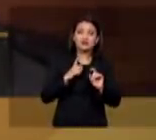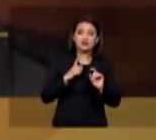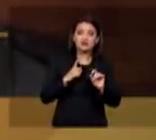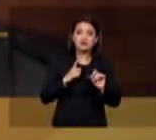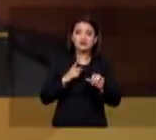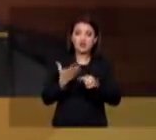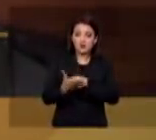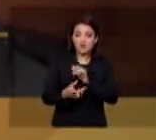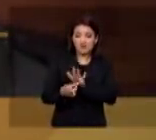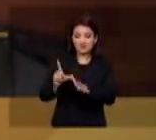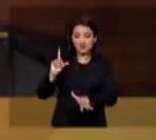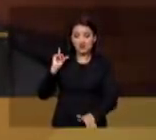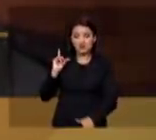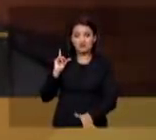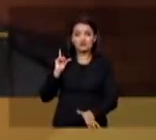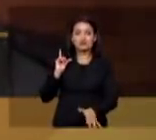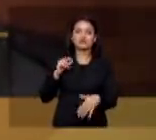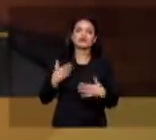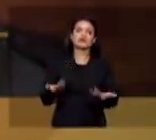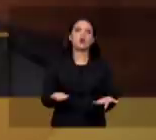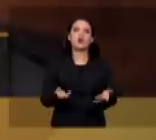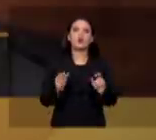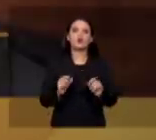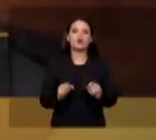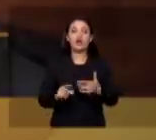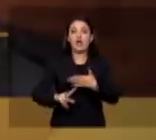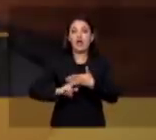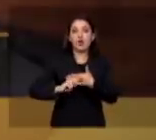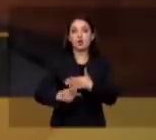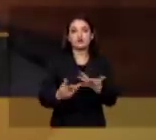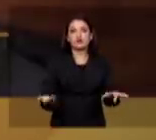isso, entendo que a consequência é a extinção do